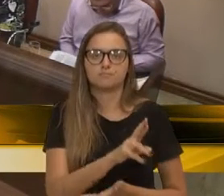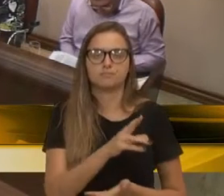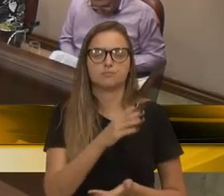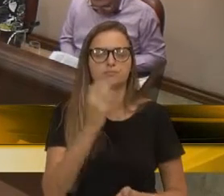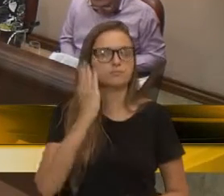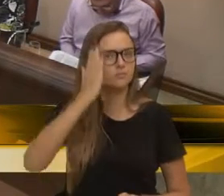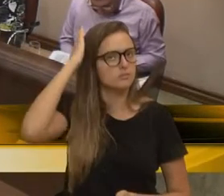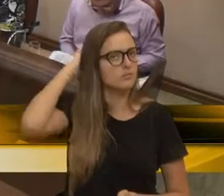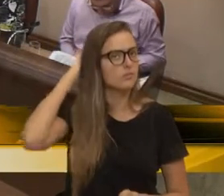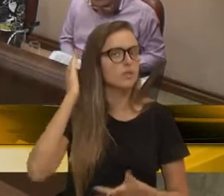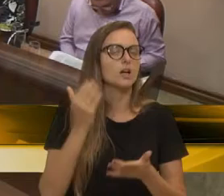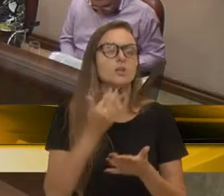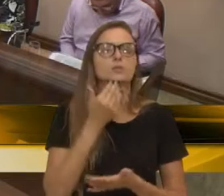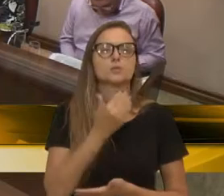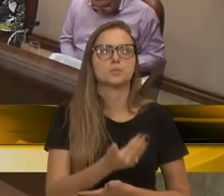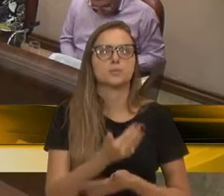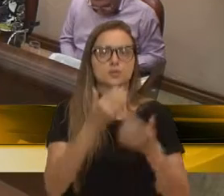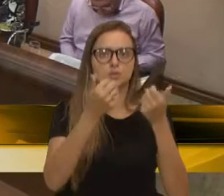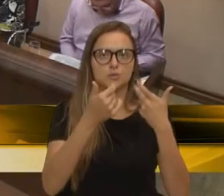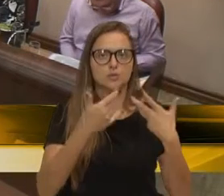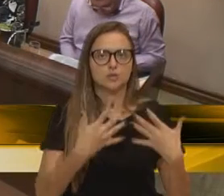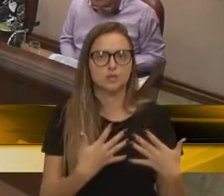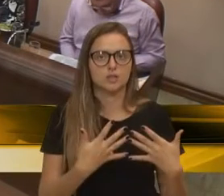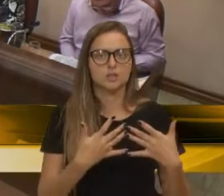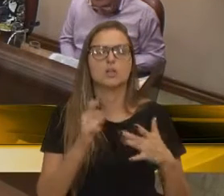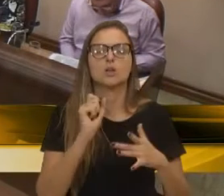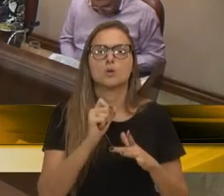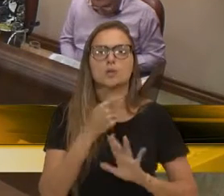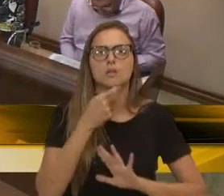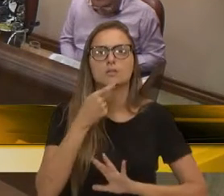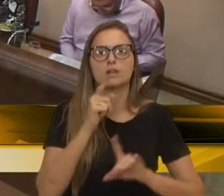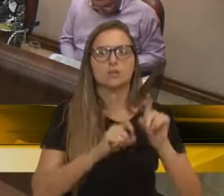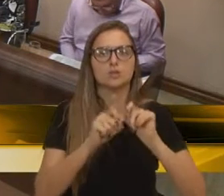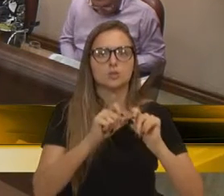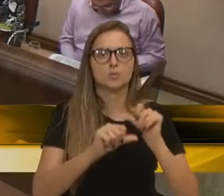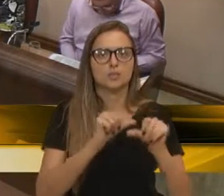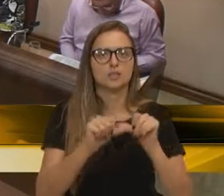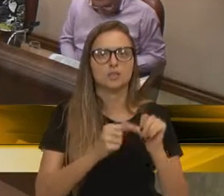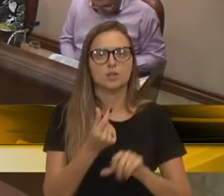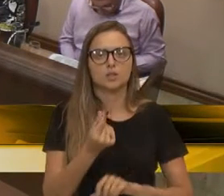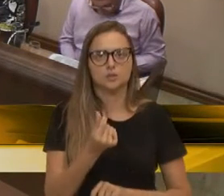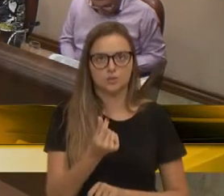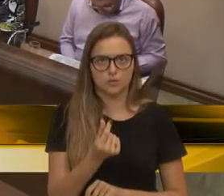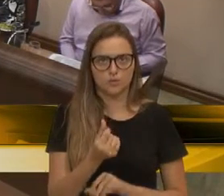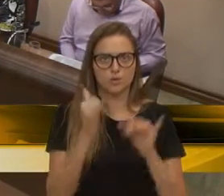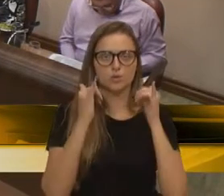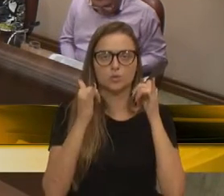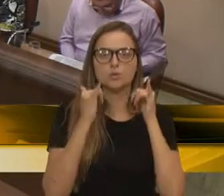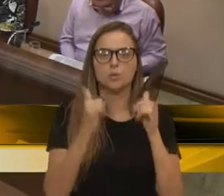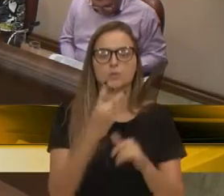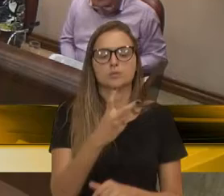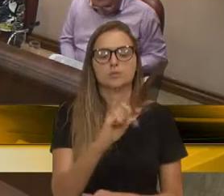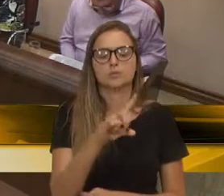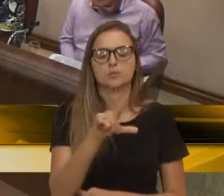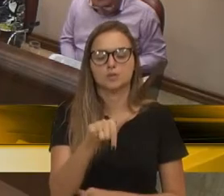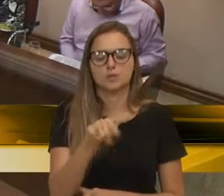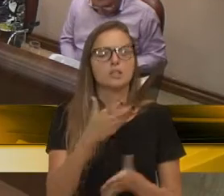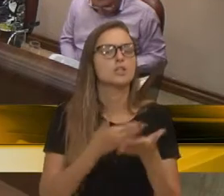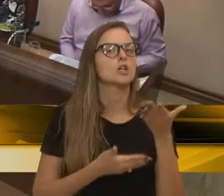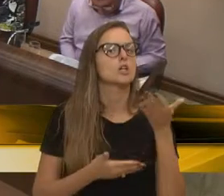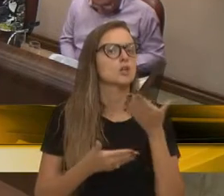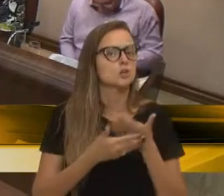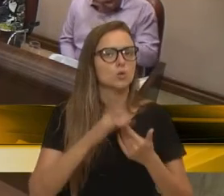aos seguintes expedientes administrativos pertinentes ao reajuste da tarifa urbana de 2017 todos